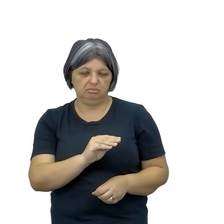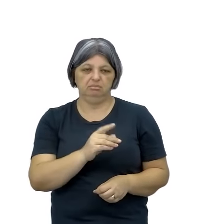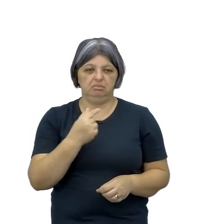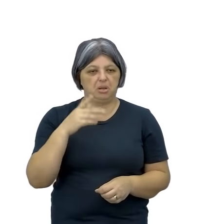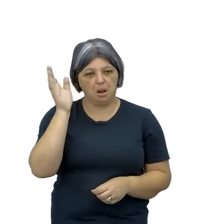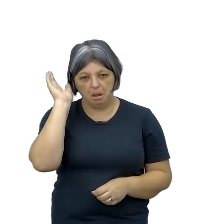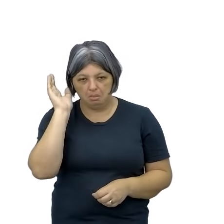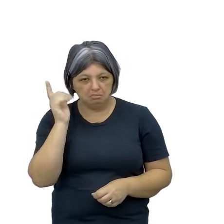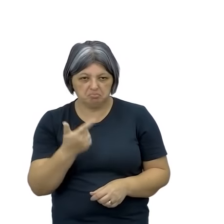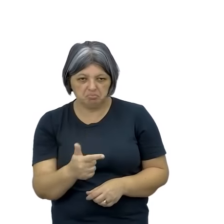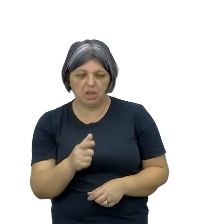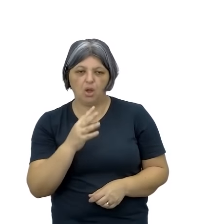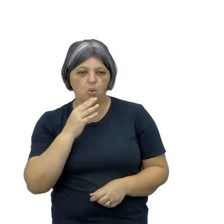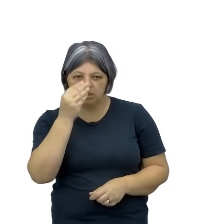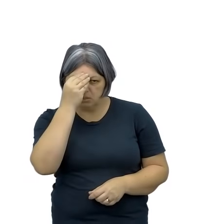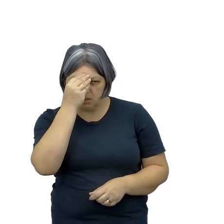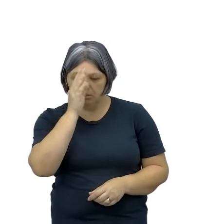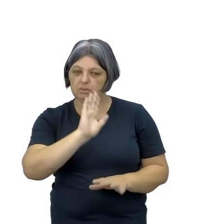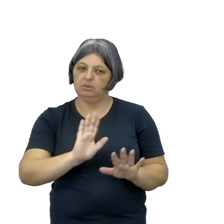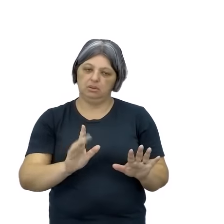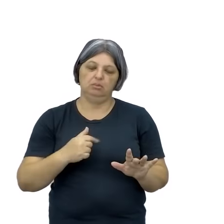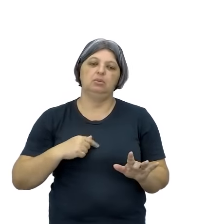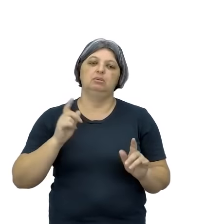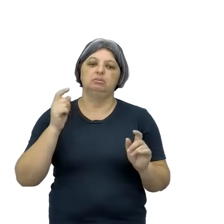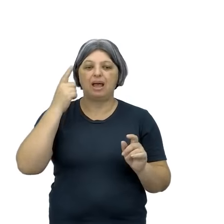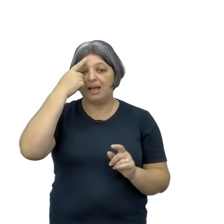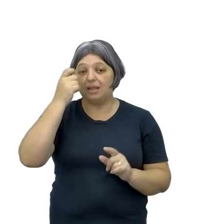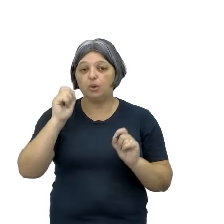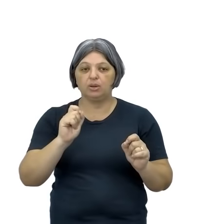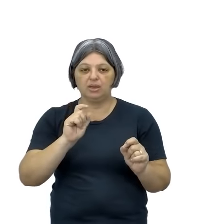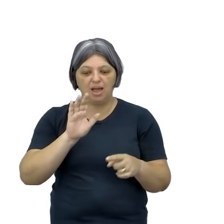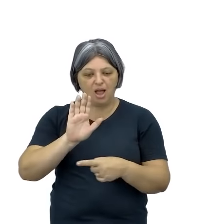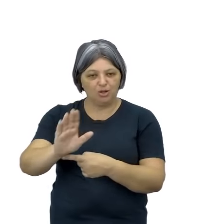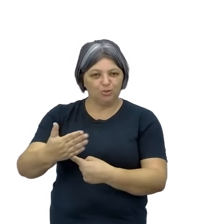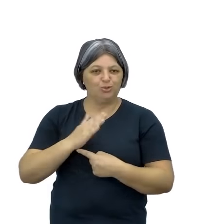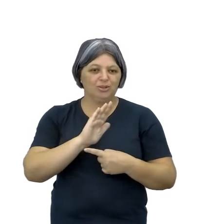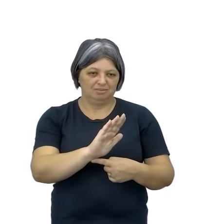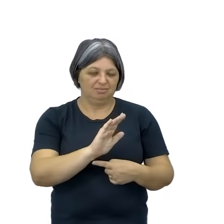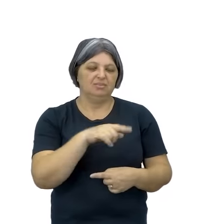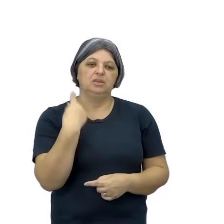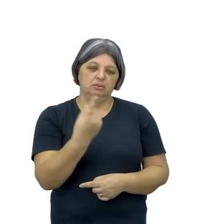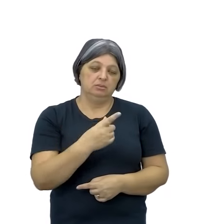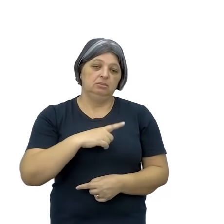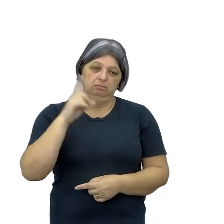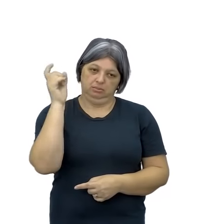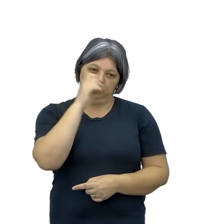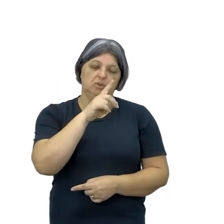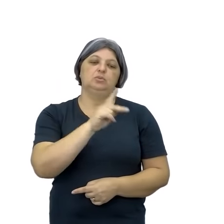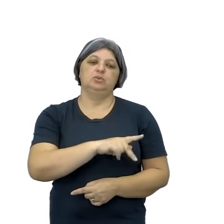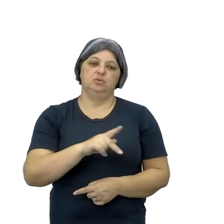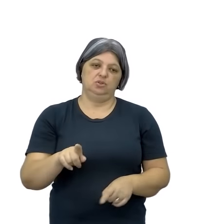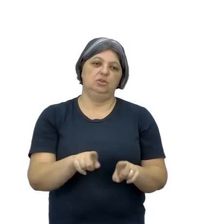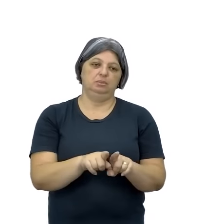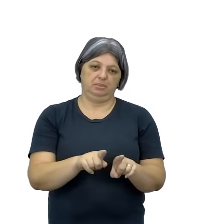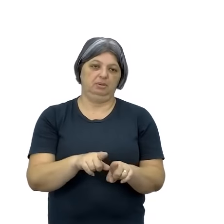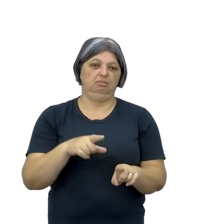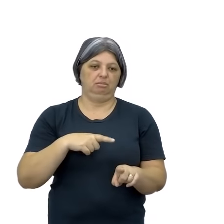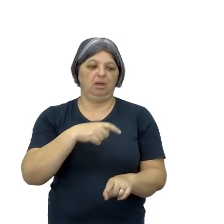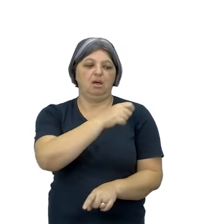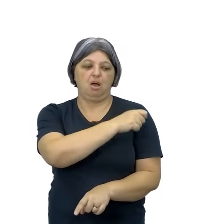né? Mas sempre nessa ideia de que um pode ajudar o outro, porque todos nós temos dificuldades, né? Se o professor também